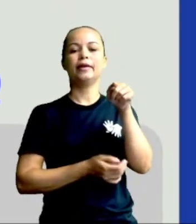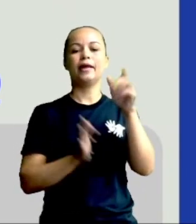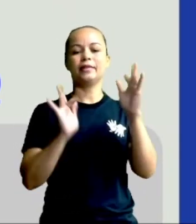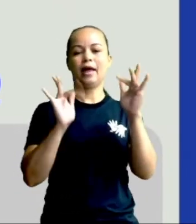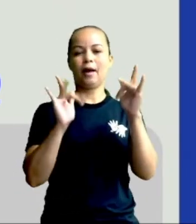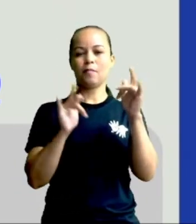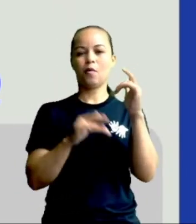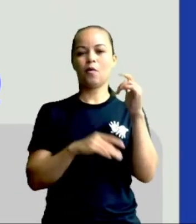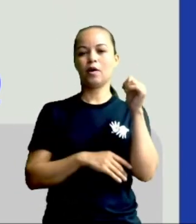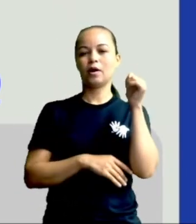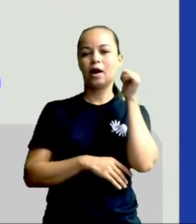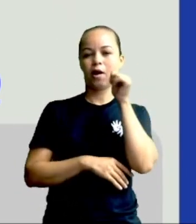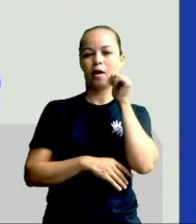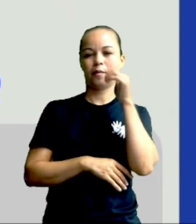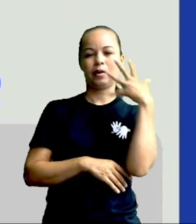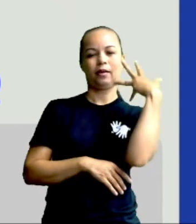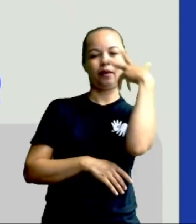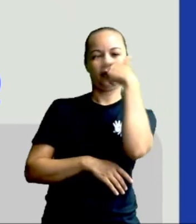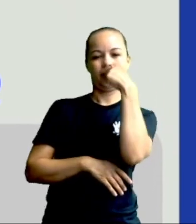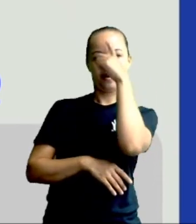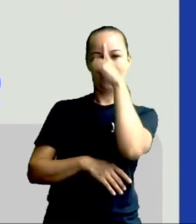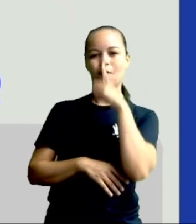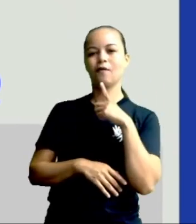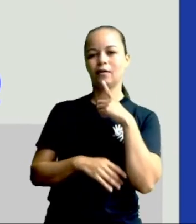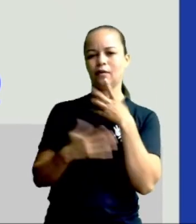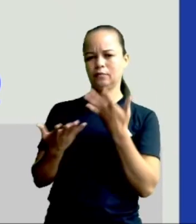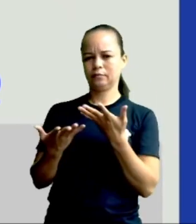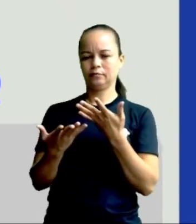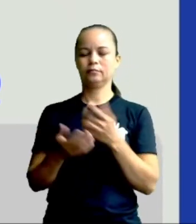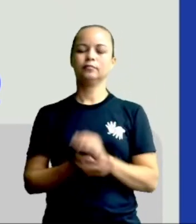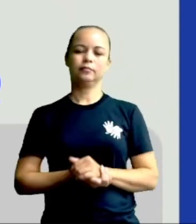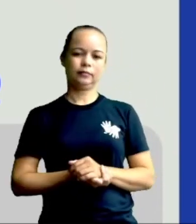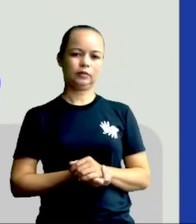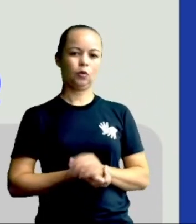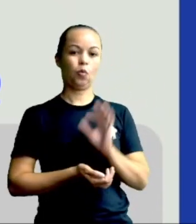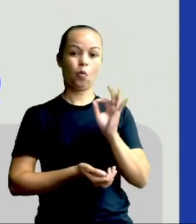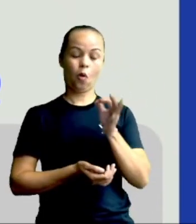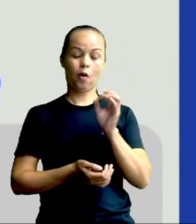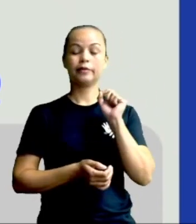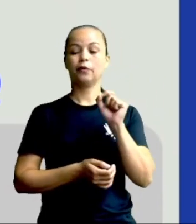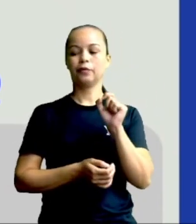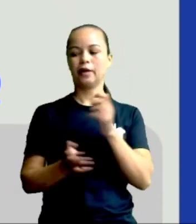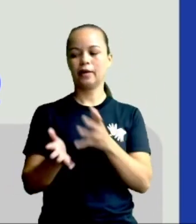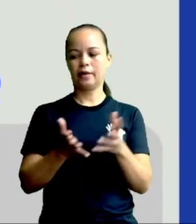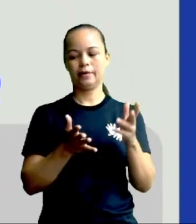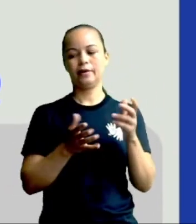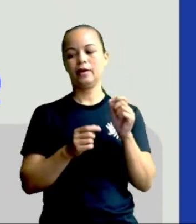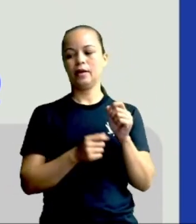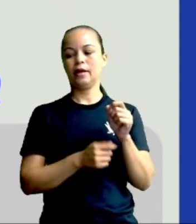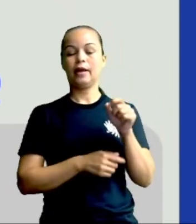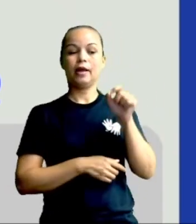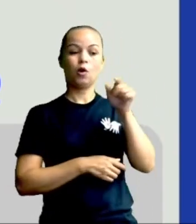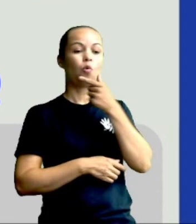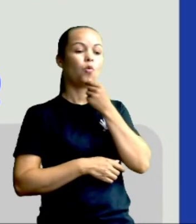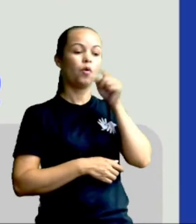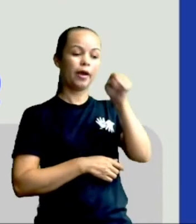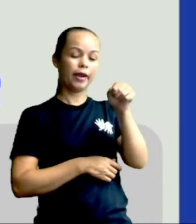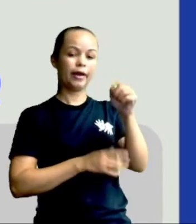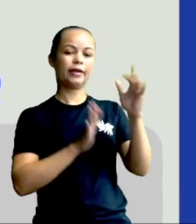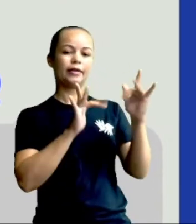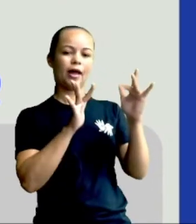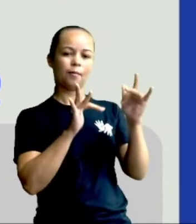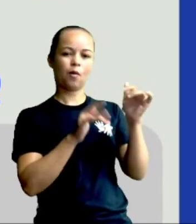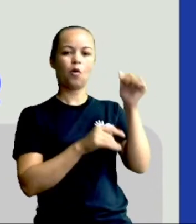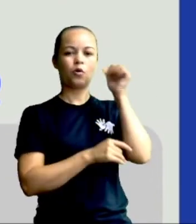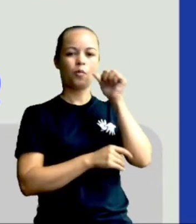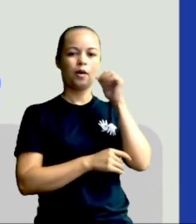é correto não O correto é ele namora uma linda loira é o correto percebam que